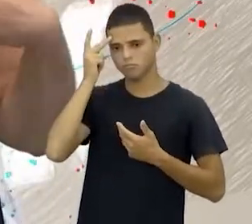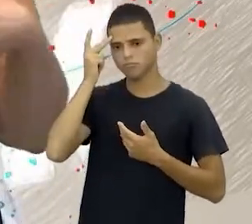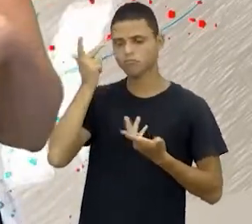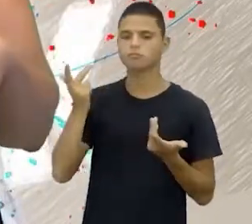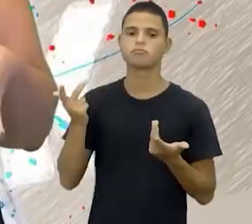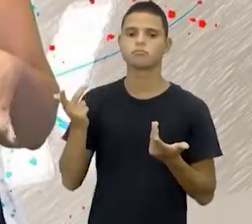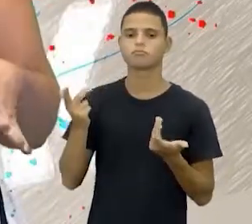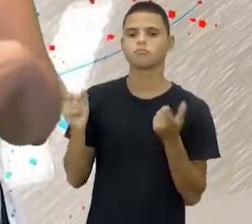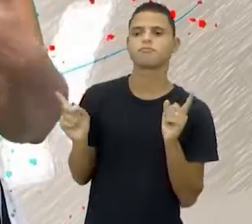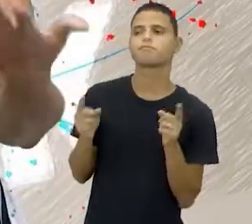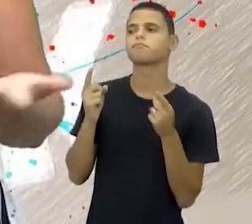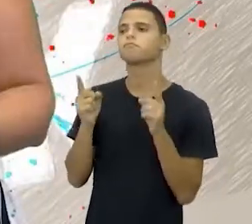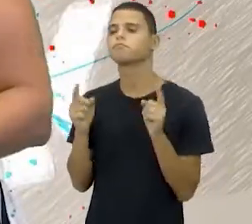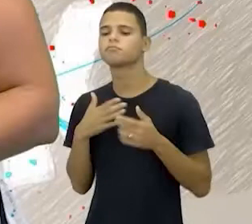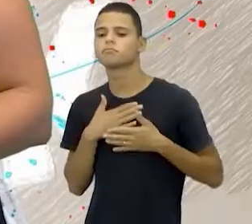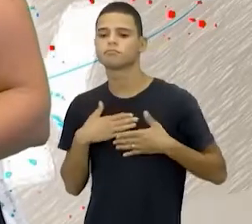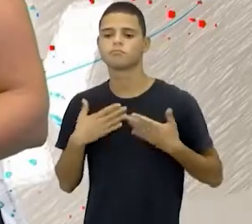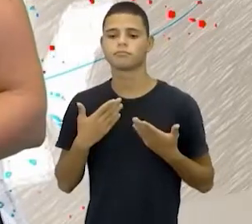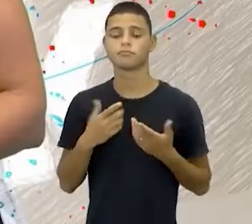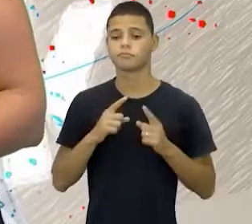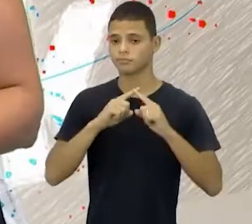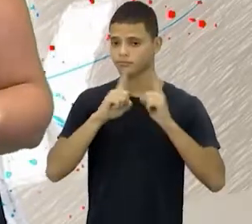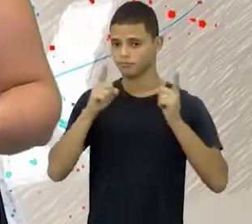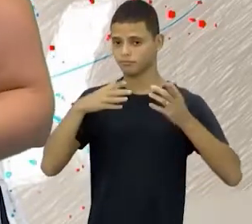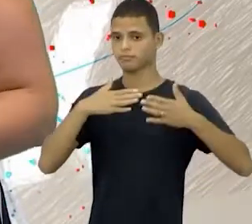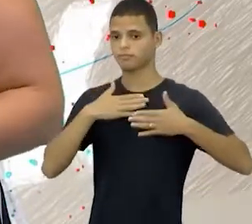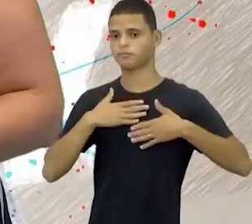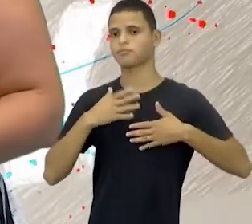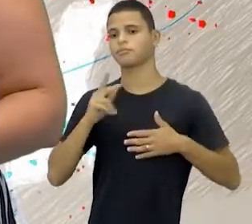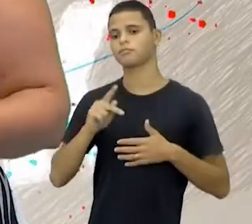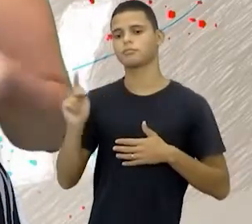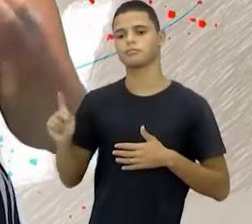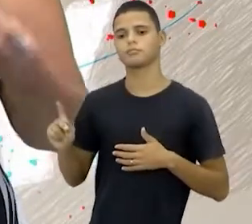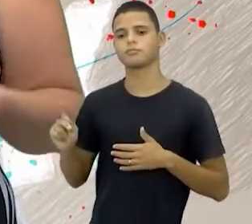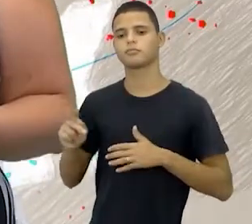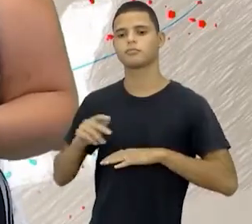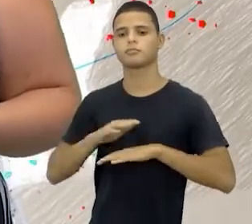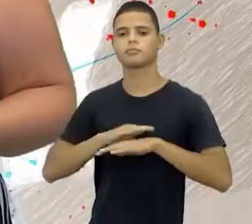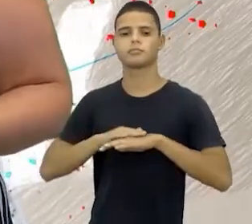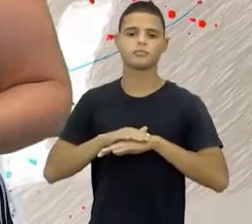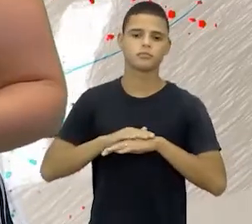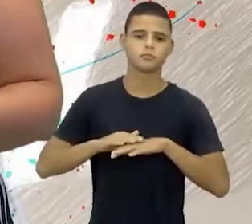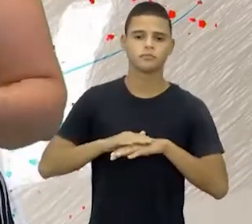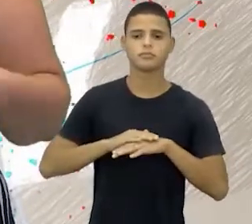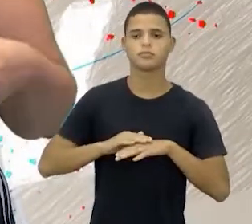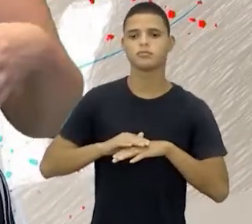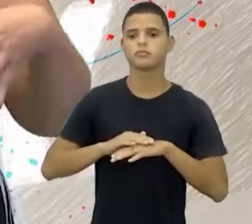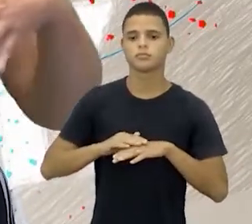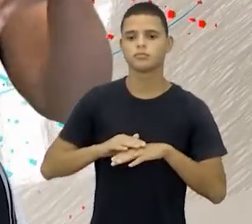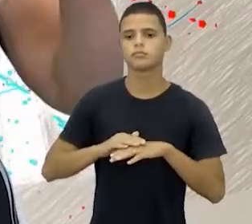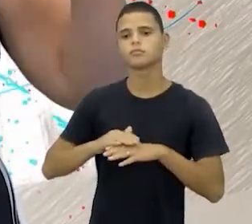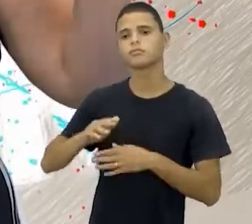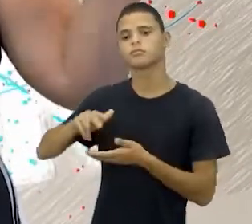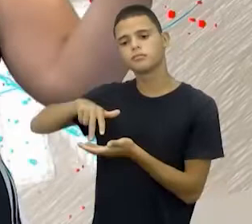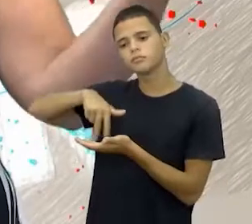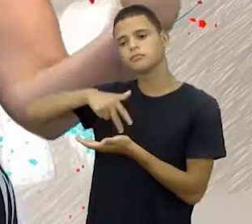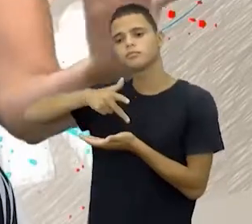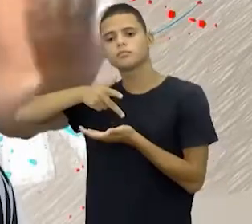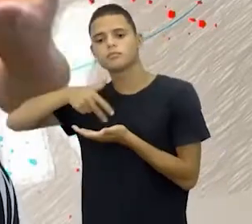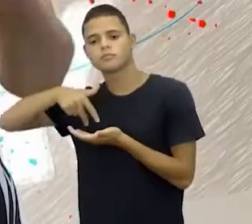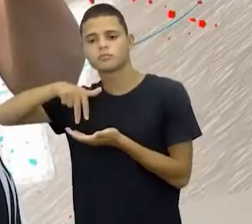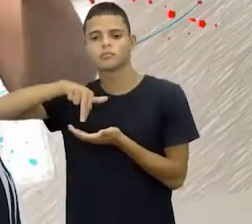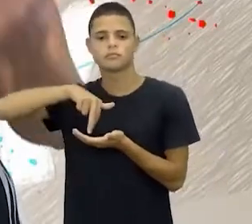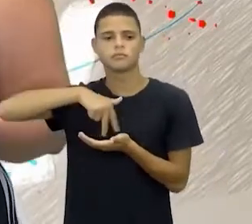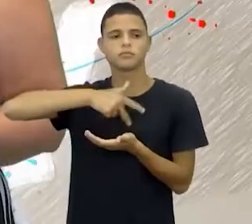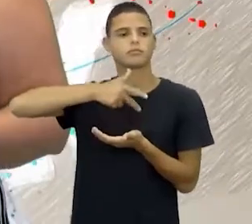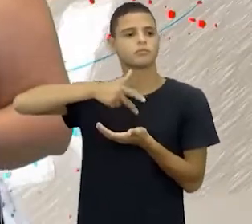a minha forma de se expressar, além de falar bastante, né, porque professor fala muito, eu gosto de dançar. Então, quando eu danço, eu ponho toda a